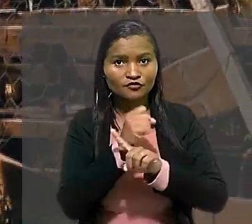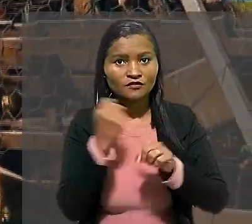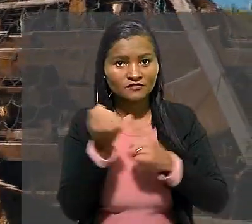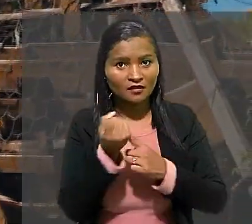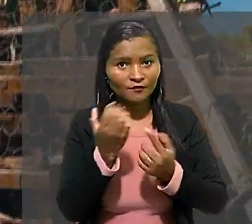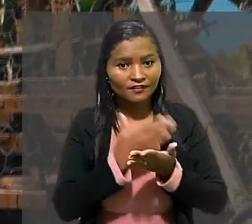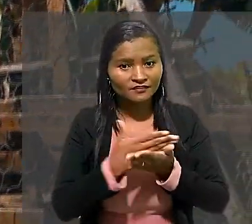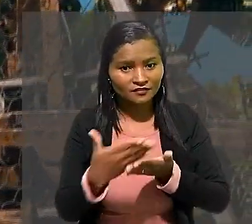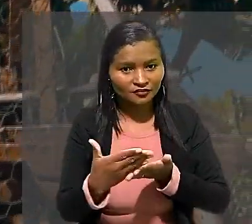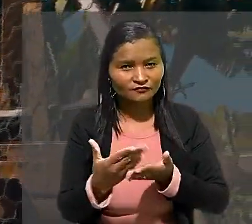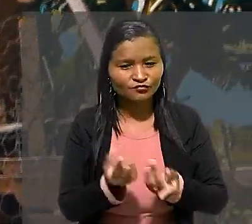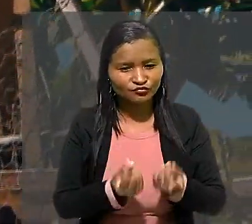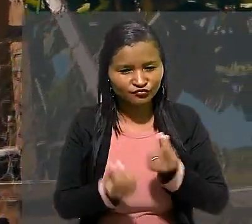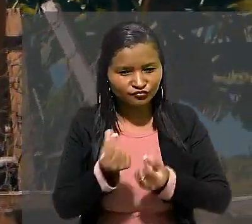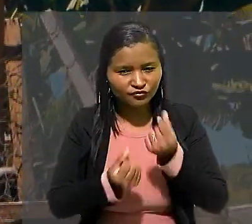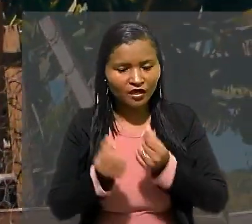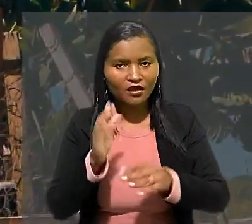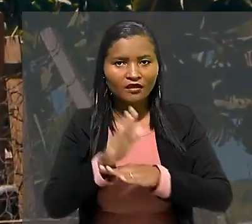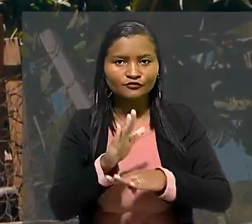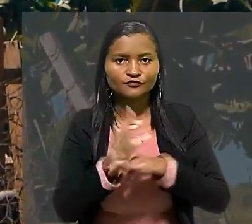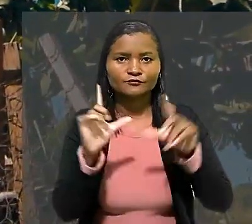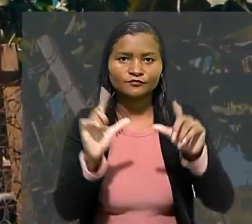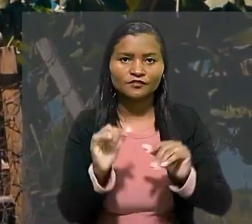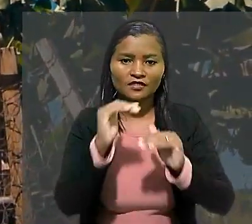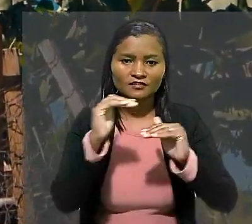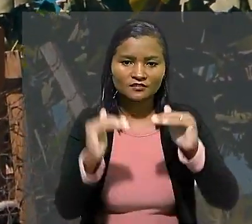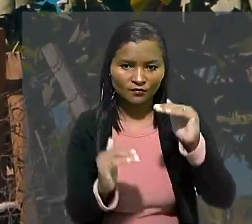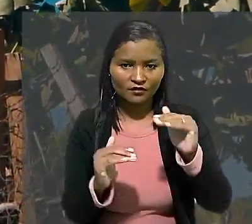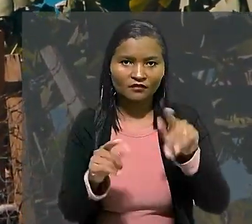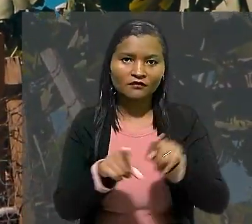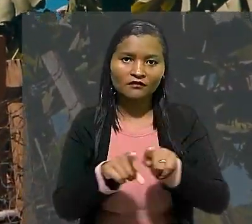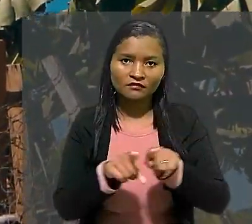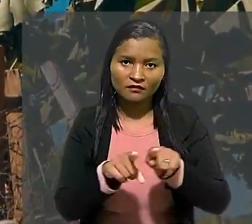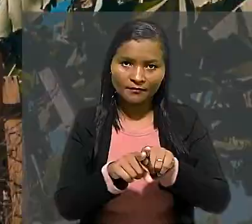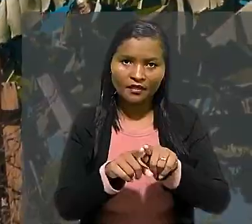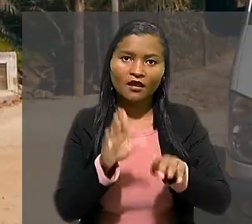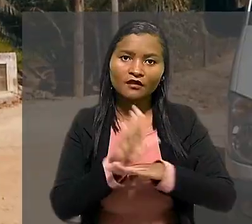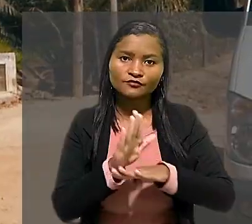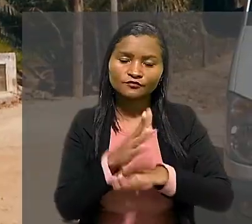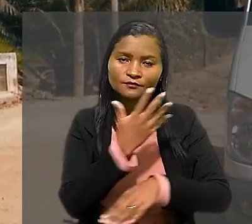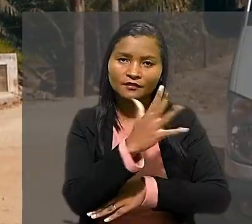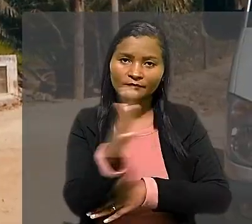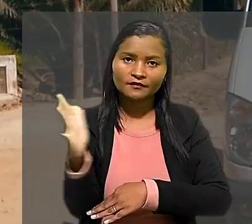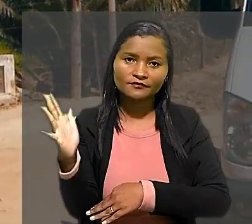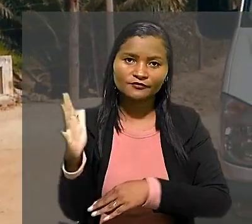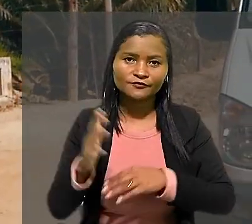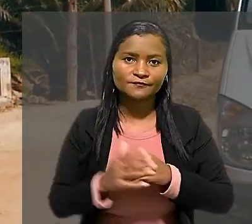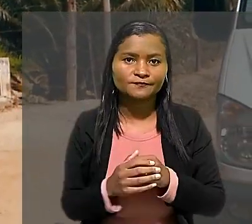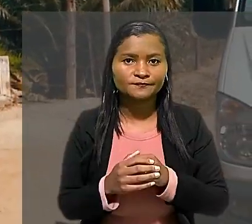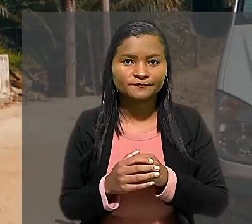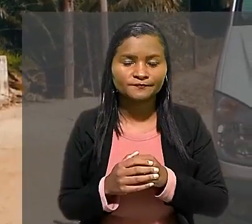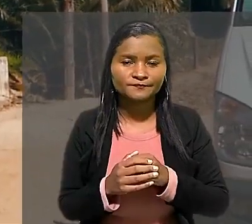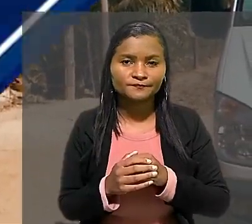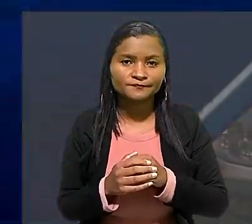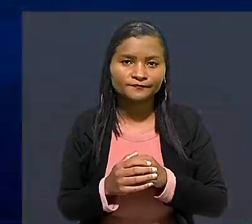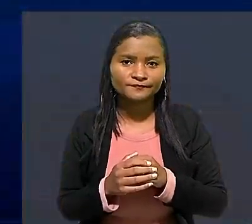Empreendedorismo social. Iniciativas rentáveis ajudam a reduzir a desigualdade e ainda preservam o meio ambiente.